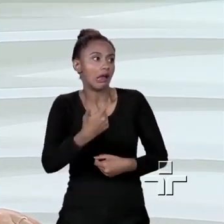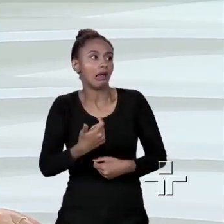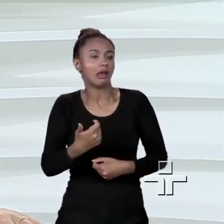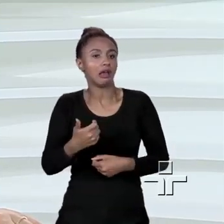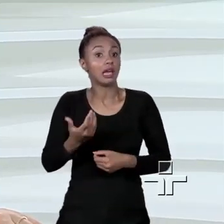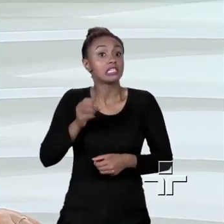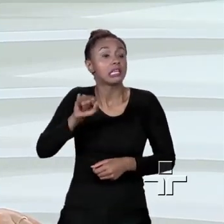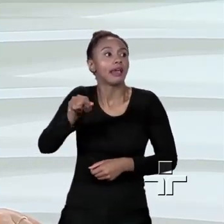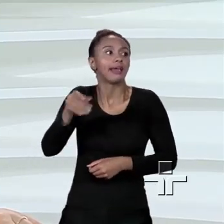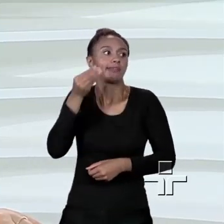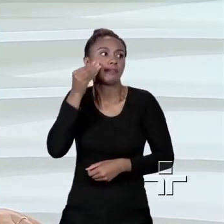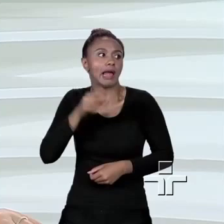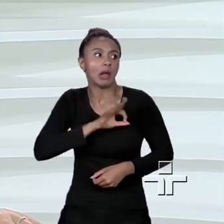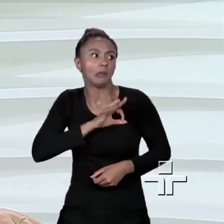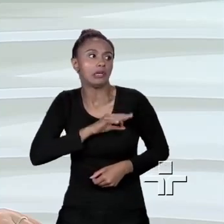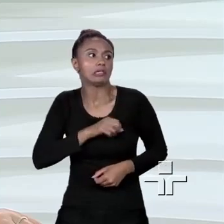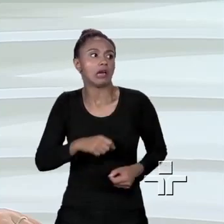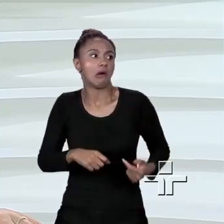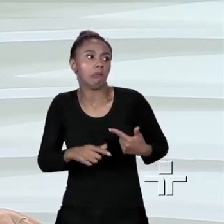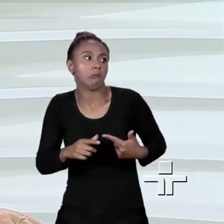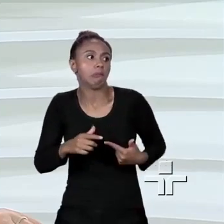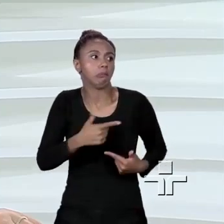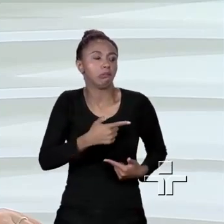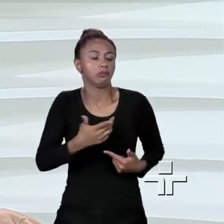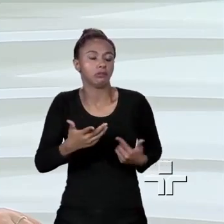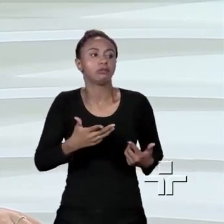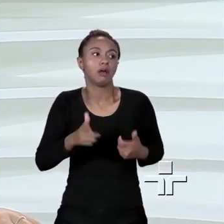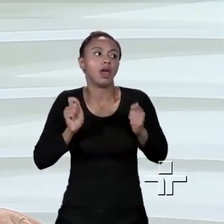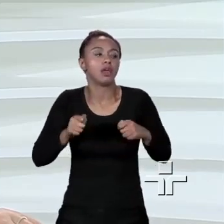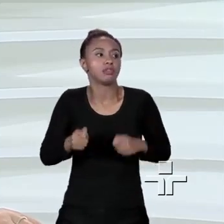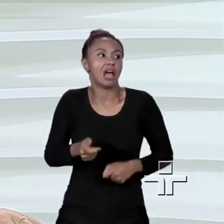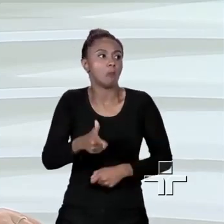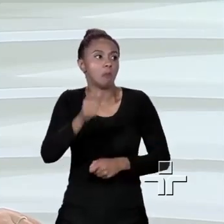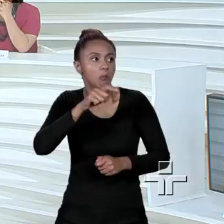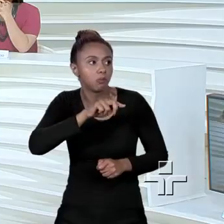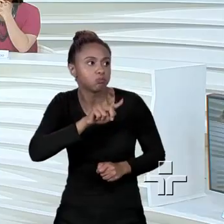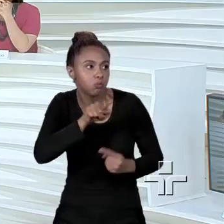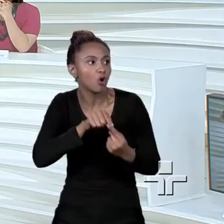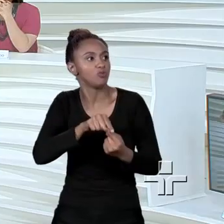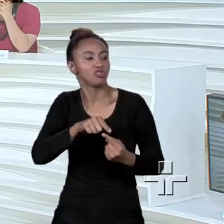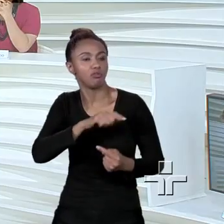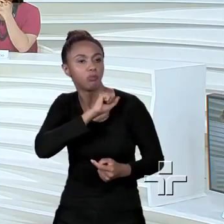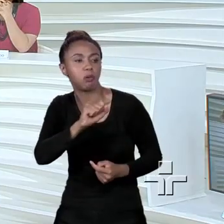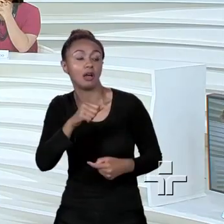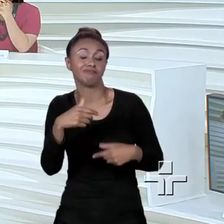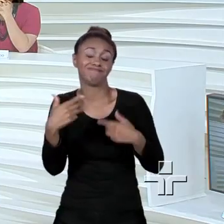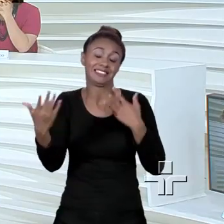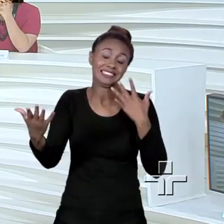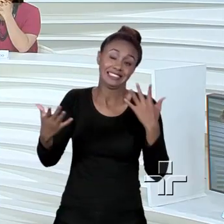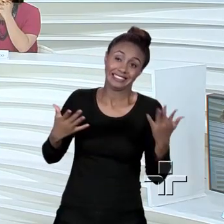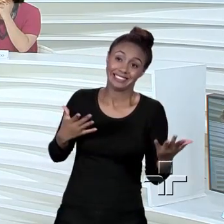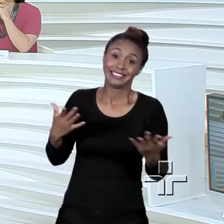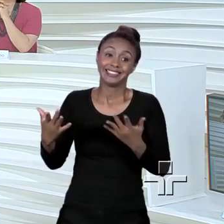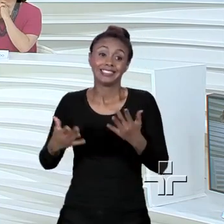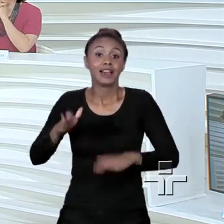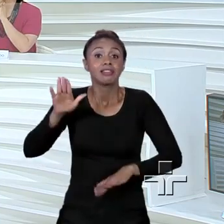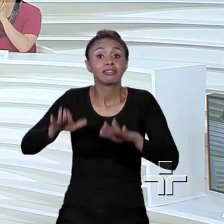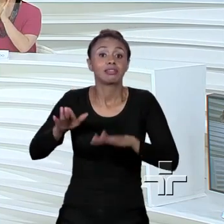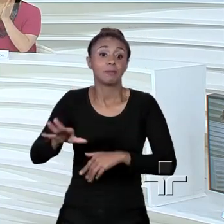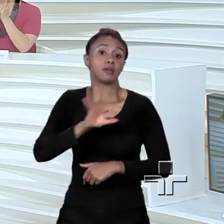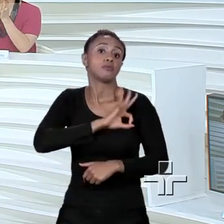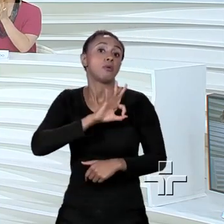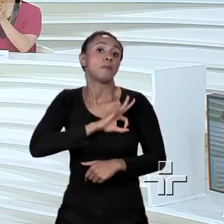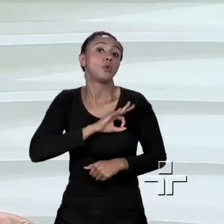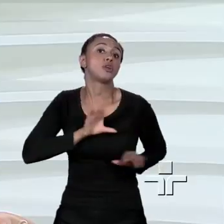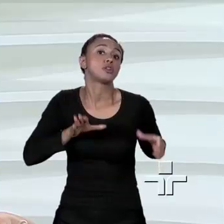policial, né? Então, assim, eu não sei qual vai ser o formato de trabalho das polícias,